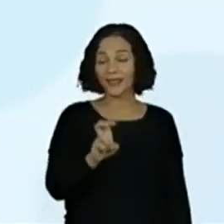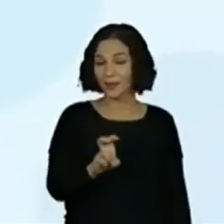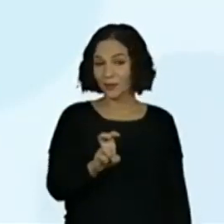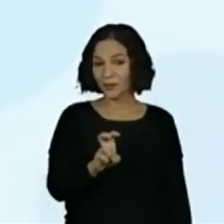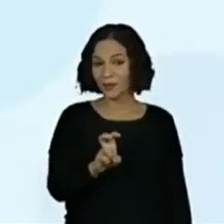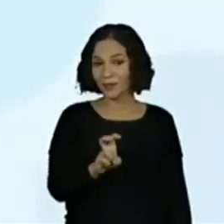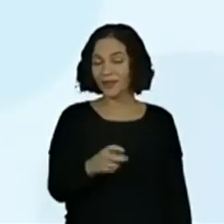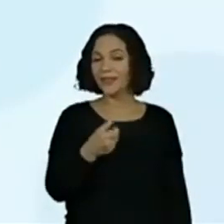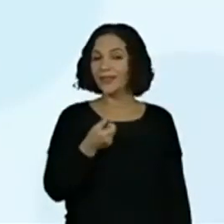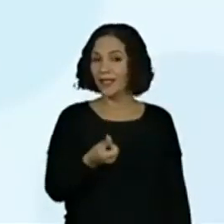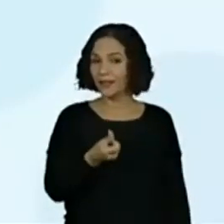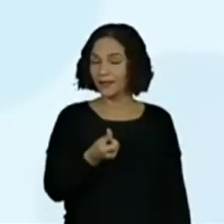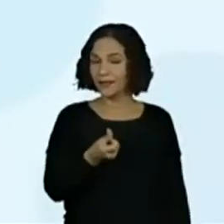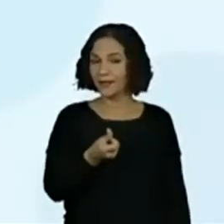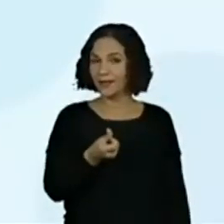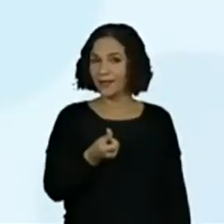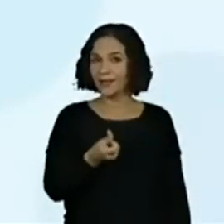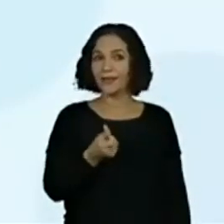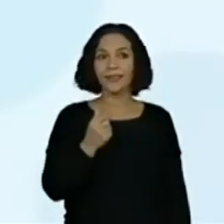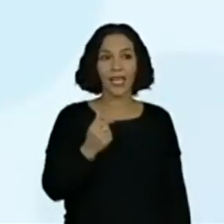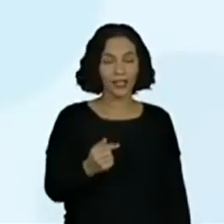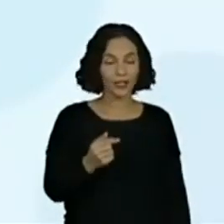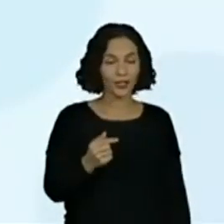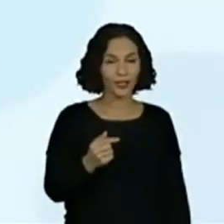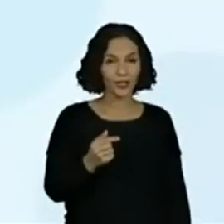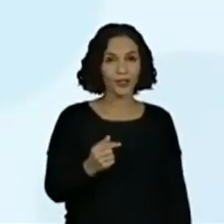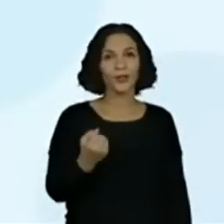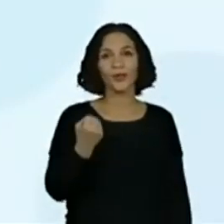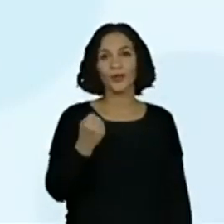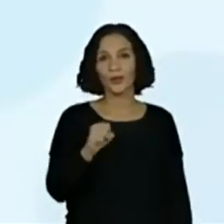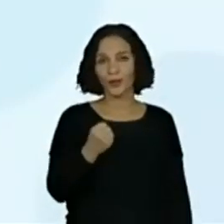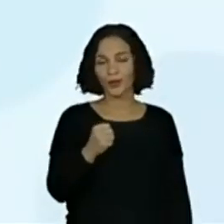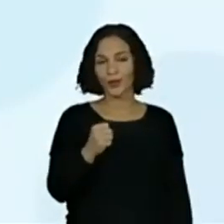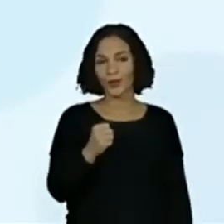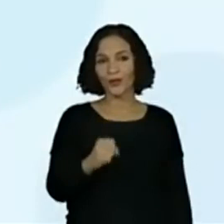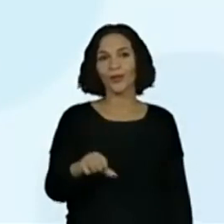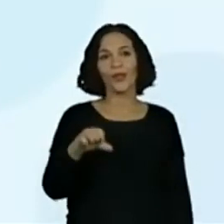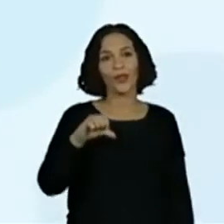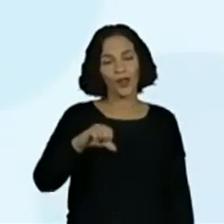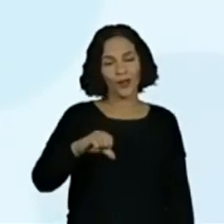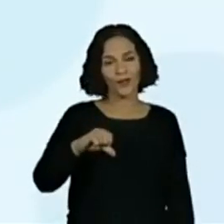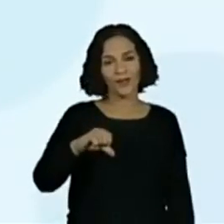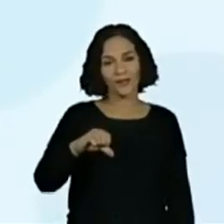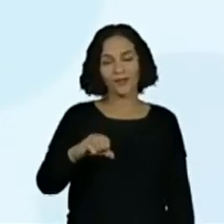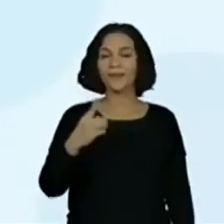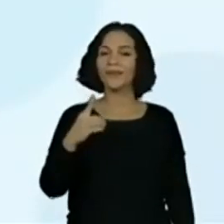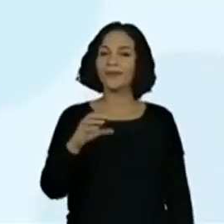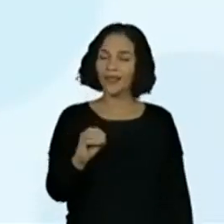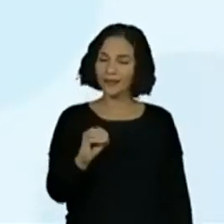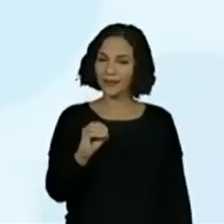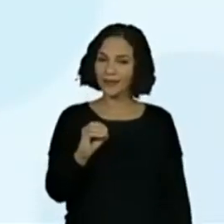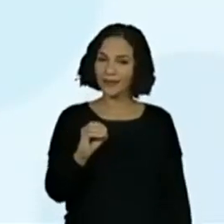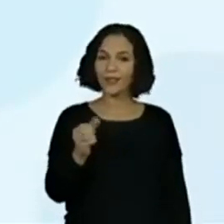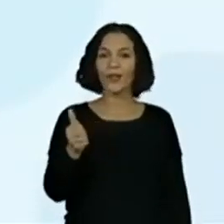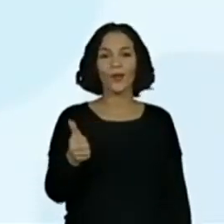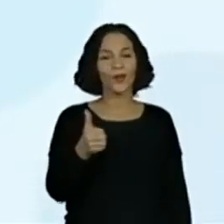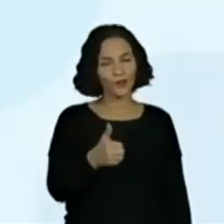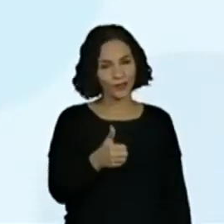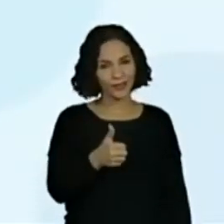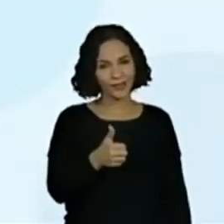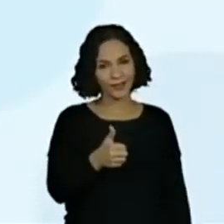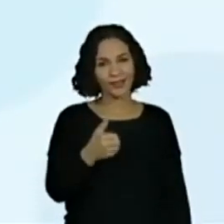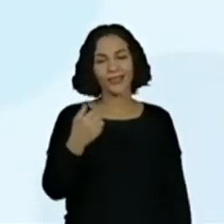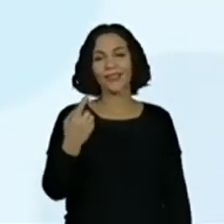cinco, seis, sete, oito, nove, dez,